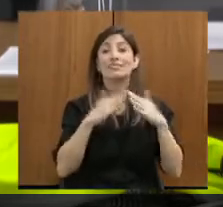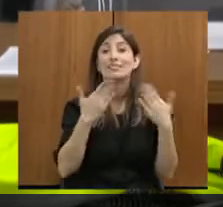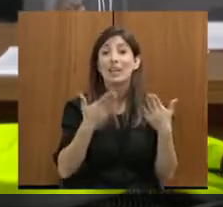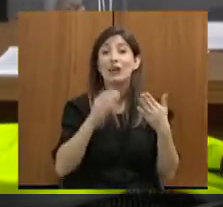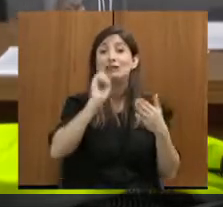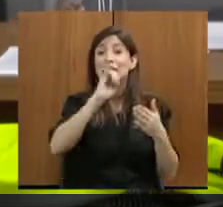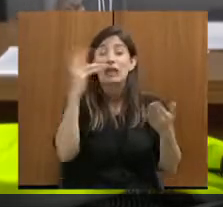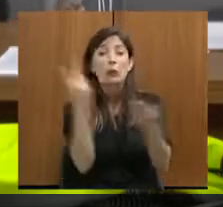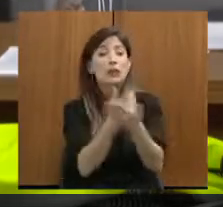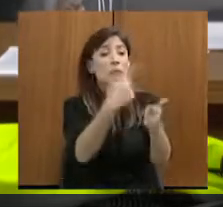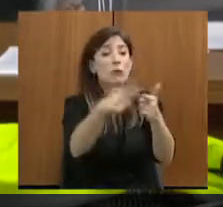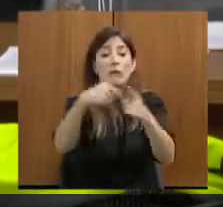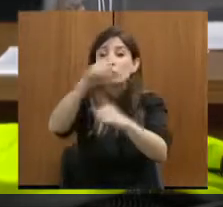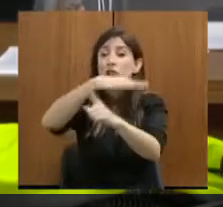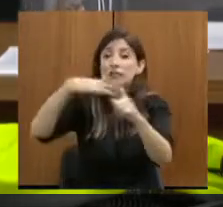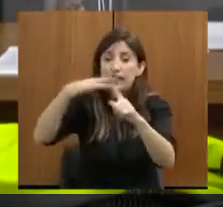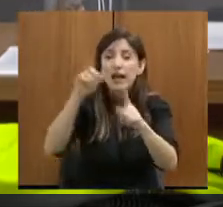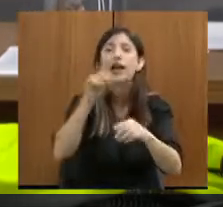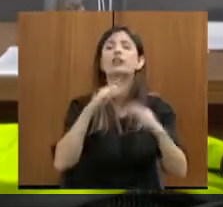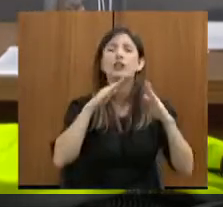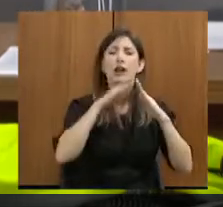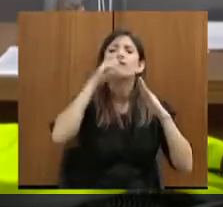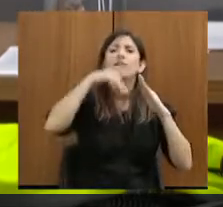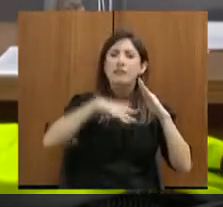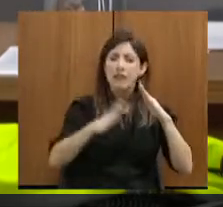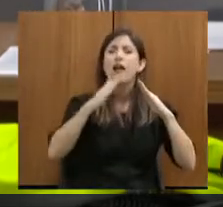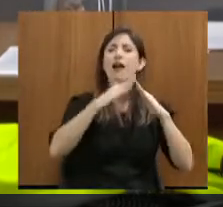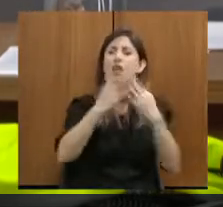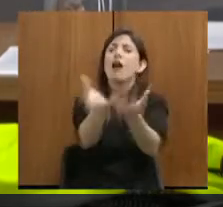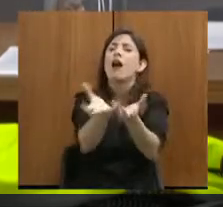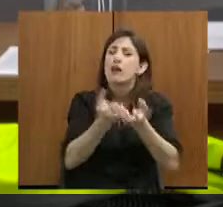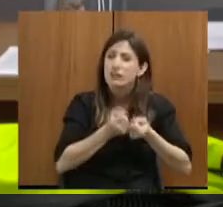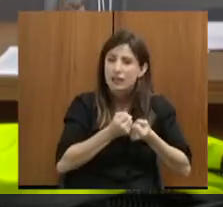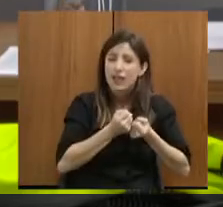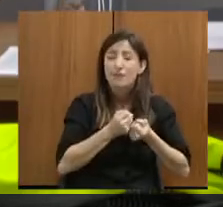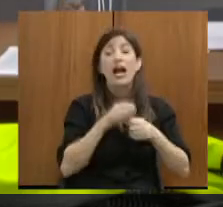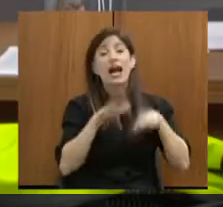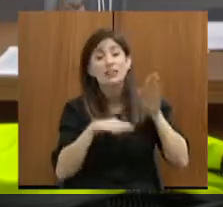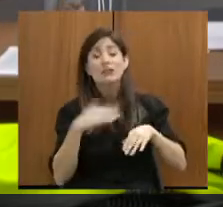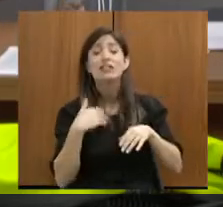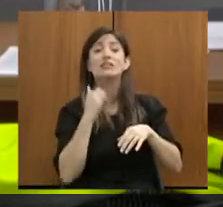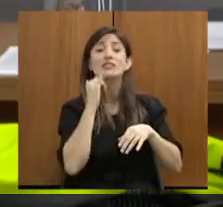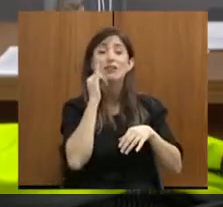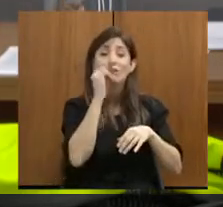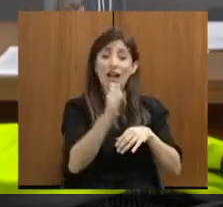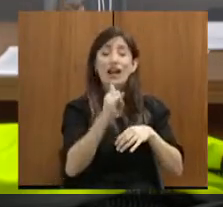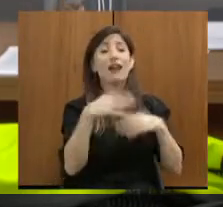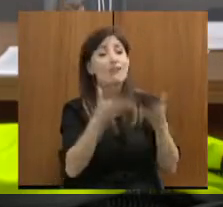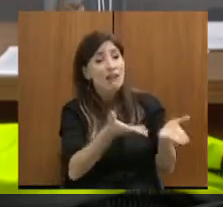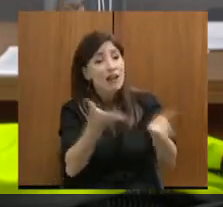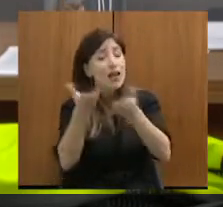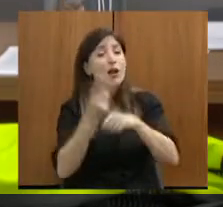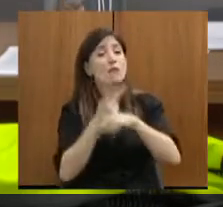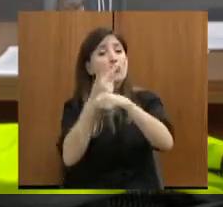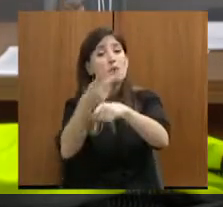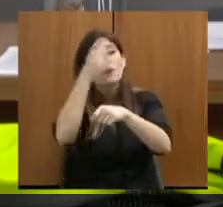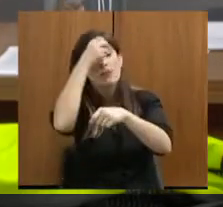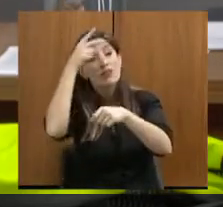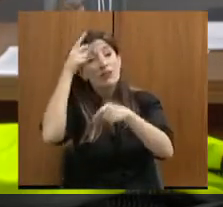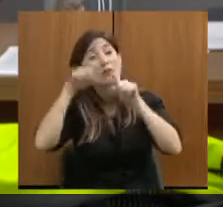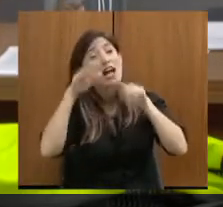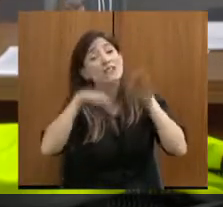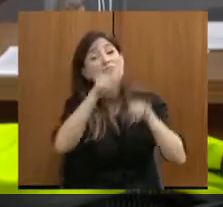porque muita das vezes igual falei no início a vai lá na prefeitura Às vezes a gente não tem nem roupa para ir na prefeitura gente quantas